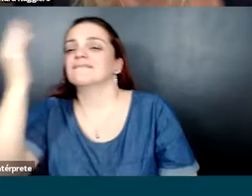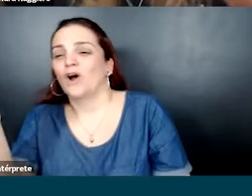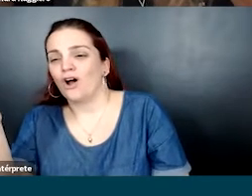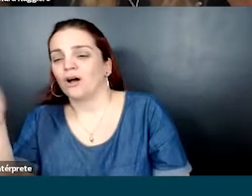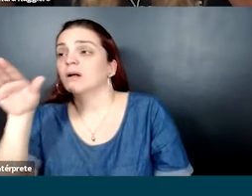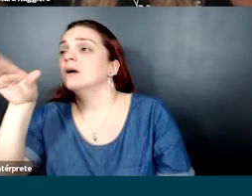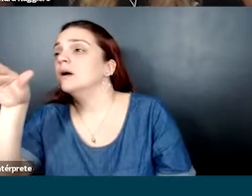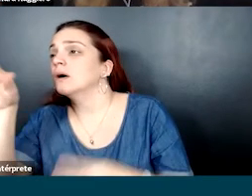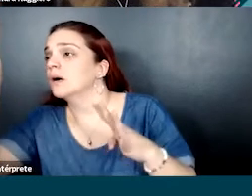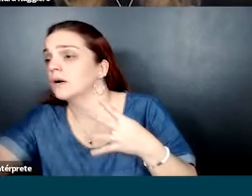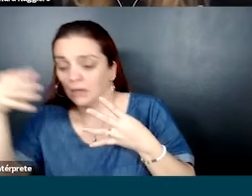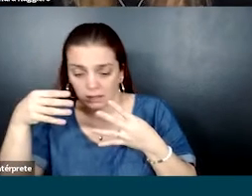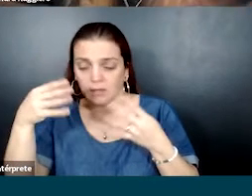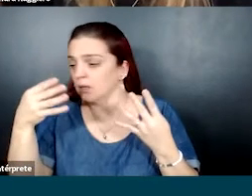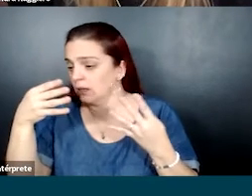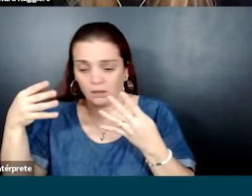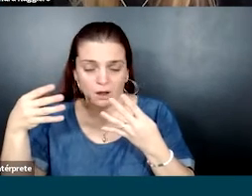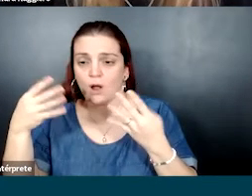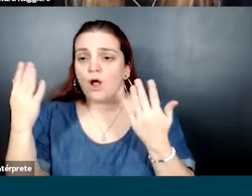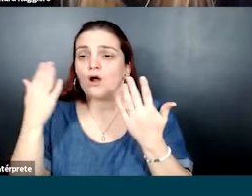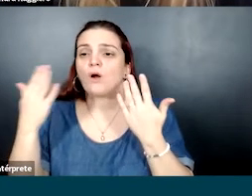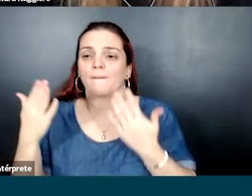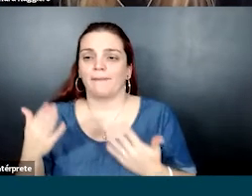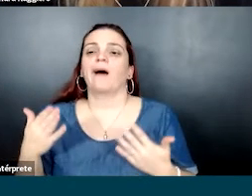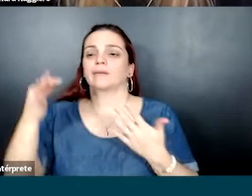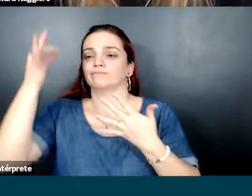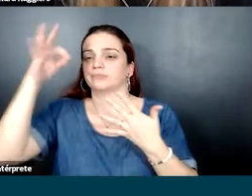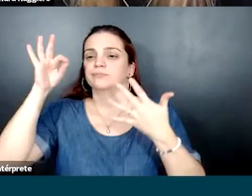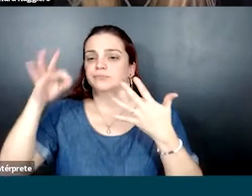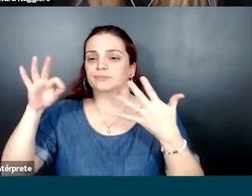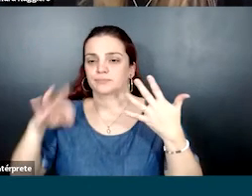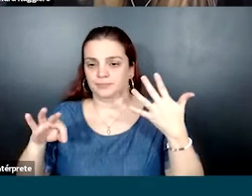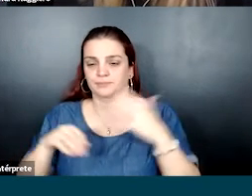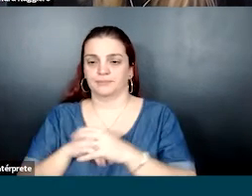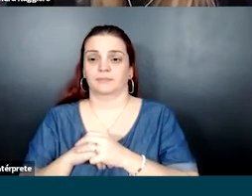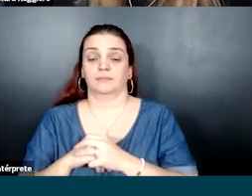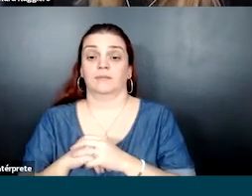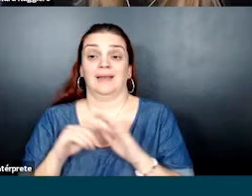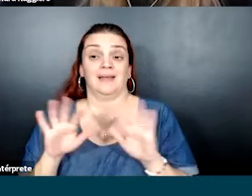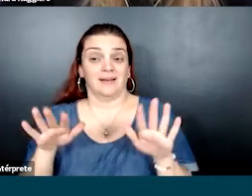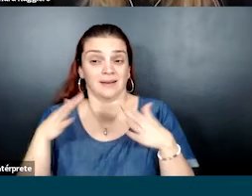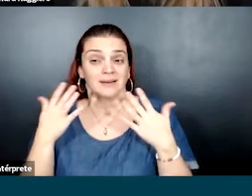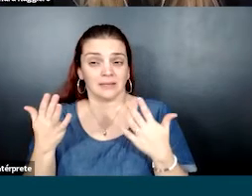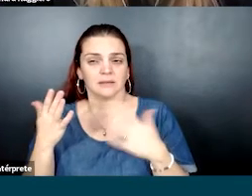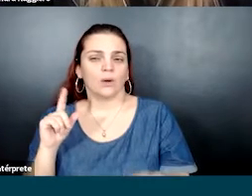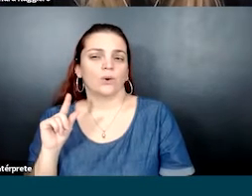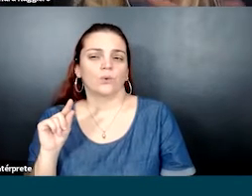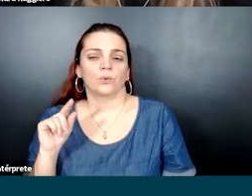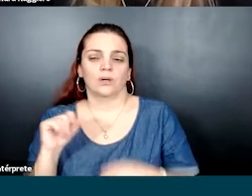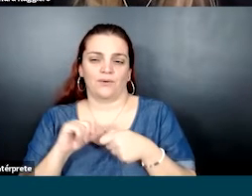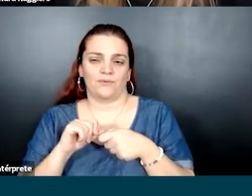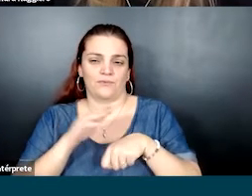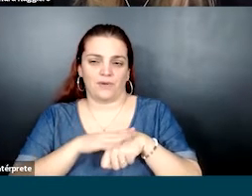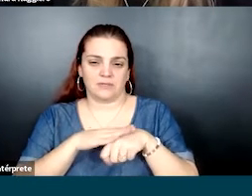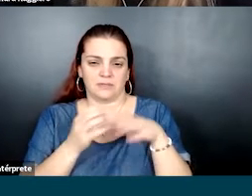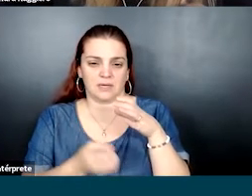externas para ver e bater e ter as informações realmente verídicas. Então, nesse caso, o